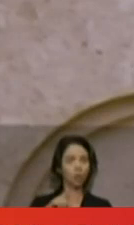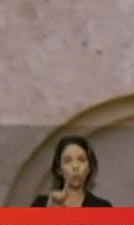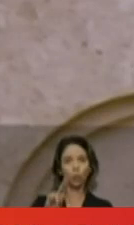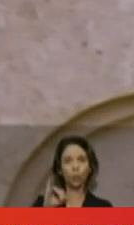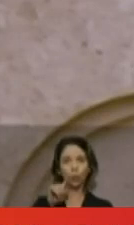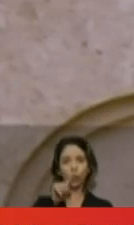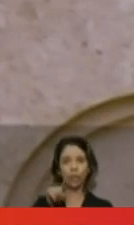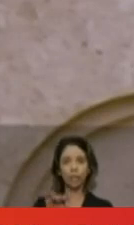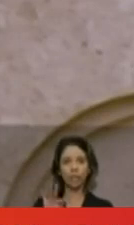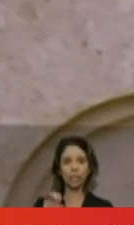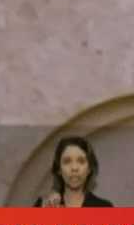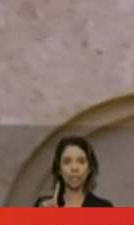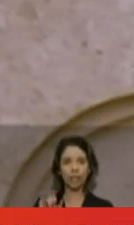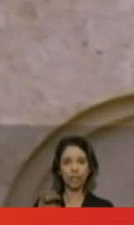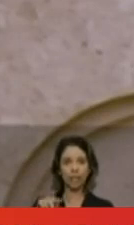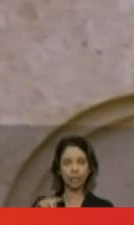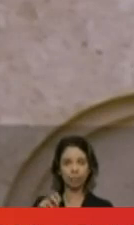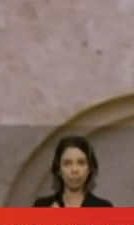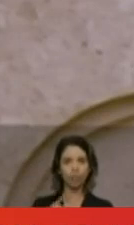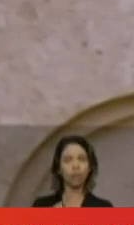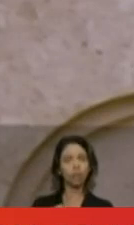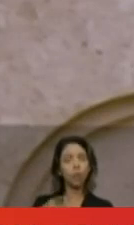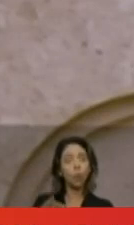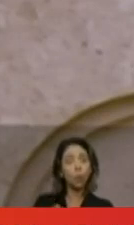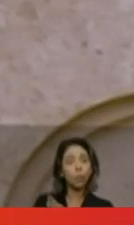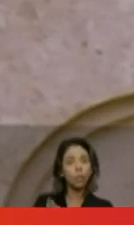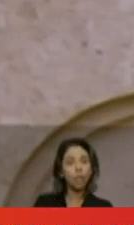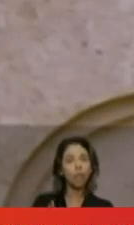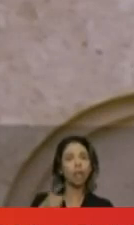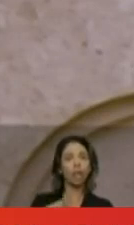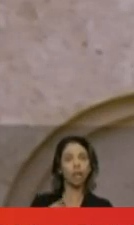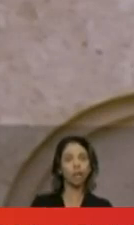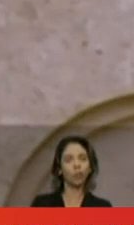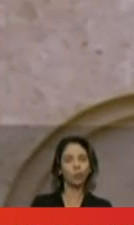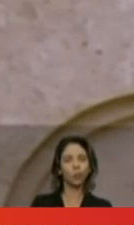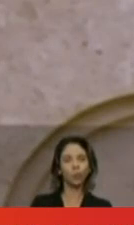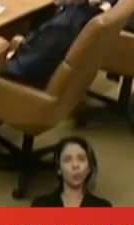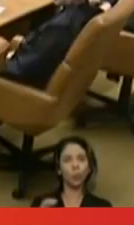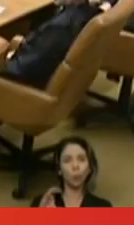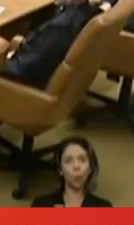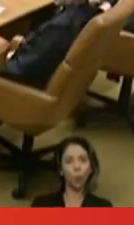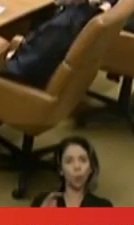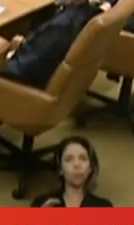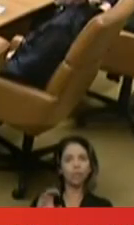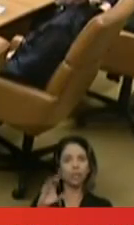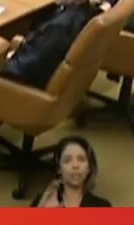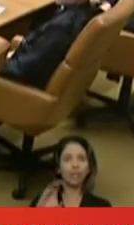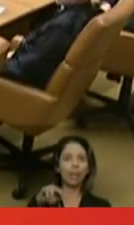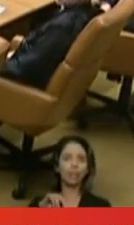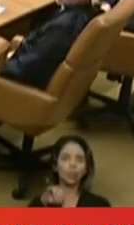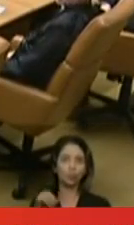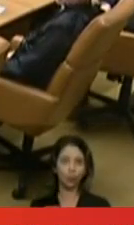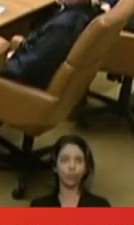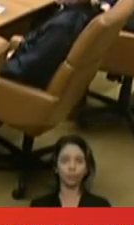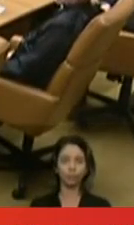vista político, como é que você interpretou esse discurso da ministra Rosa Weber? Eu diria que, do ponto de vista de conteúdo, eu